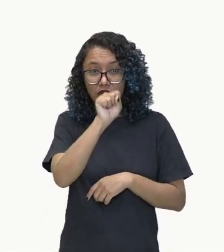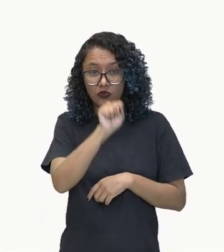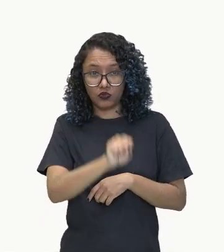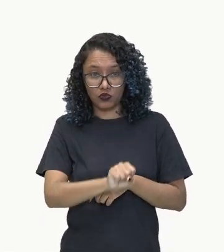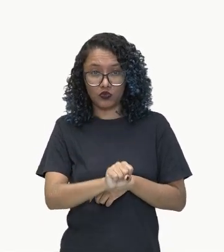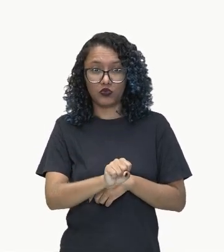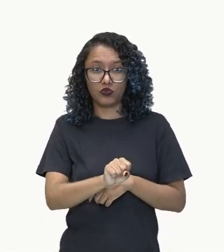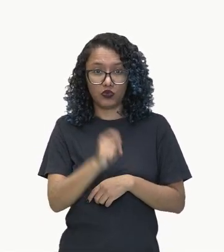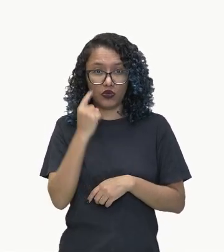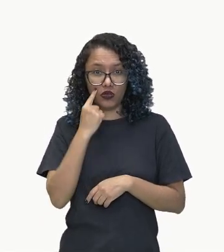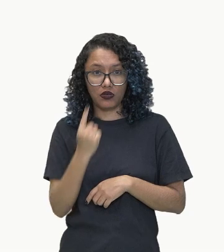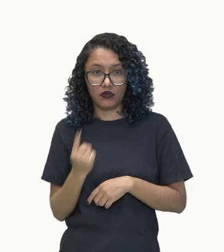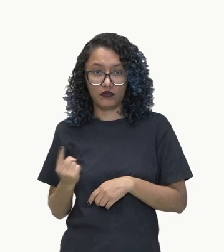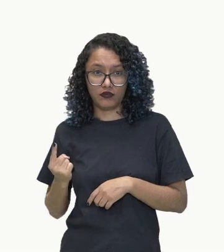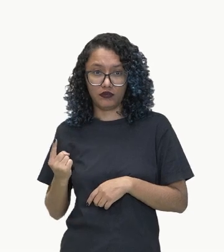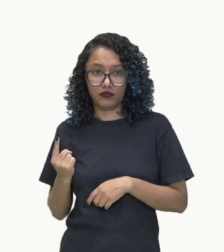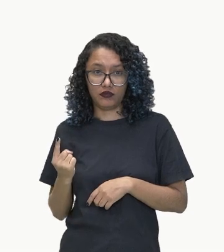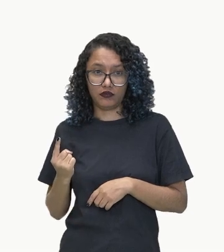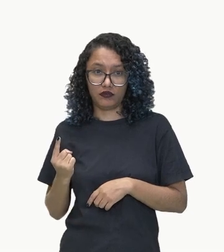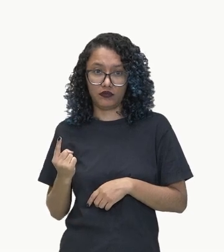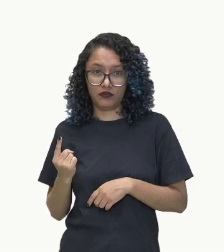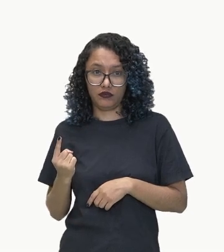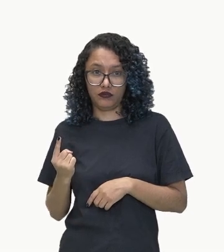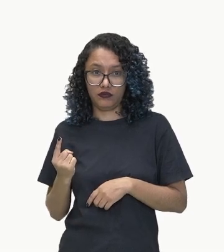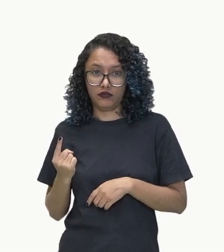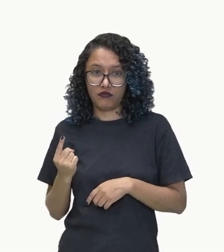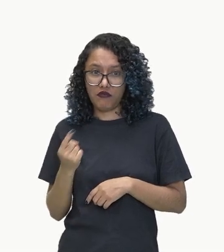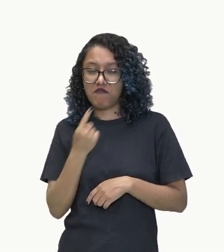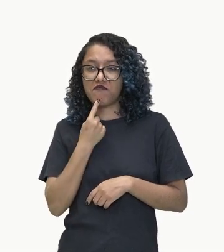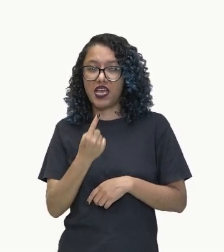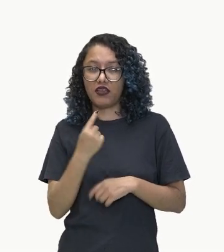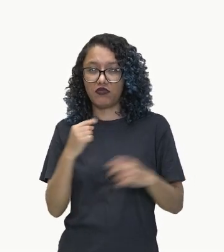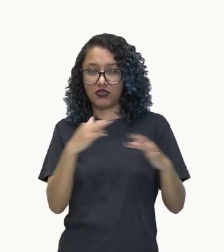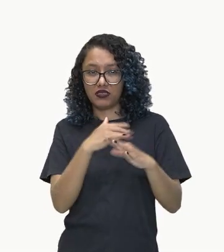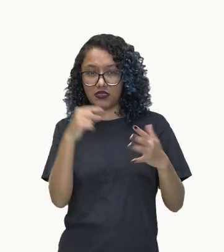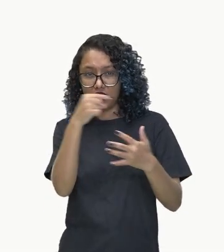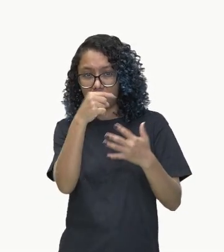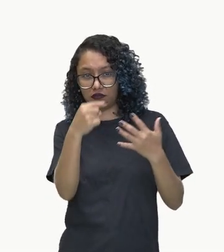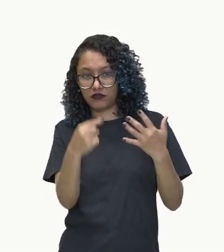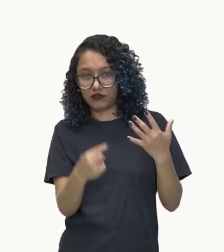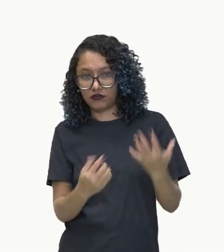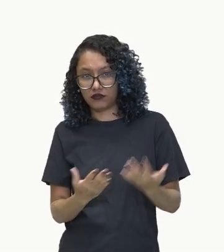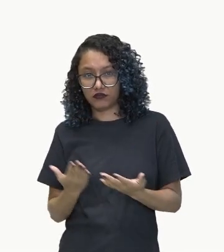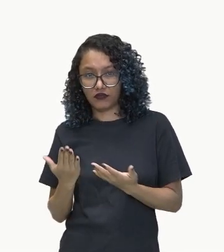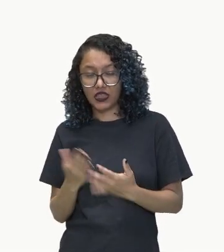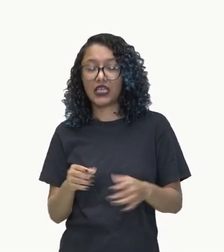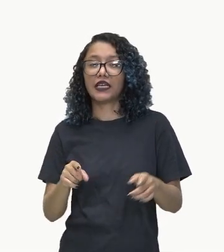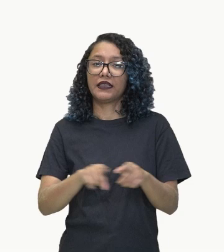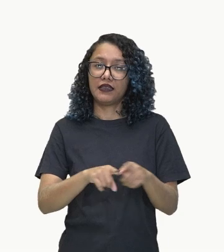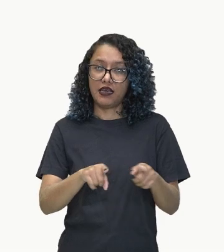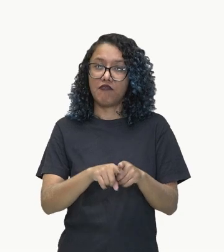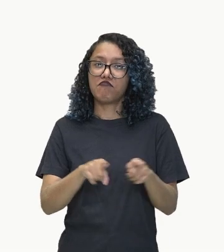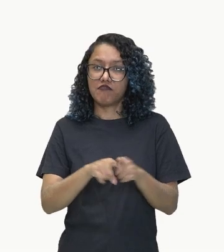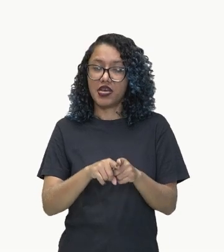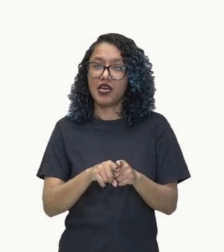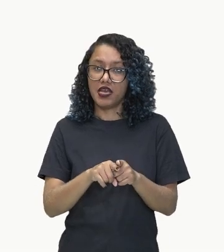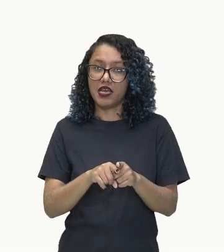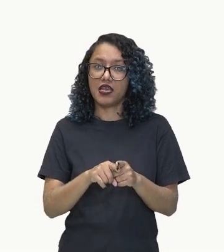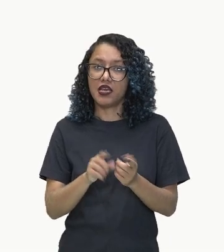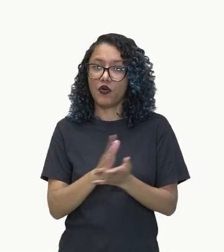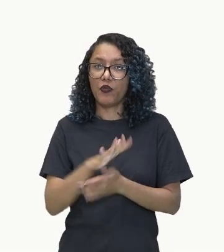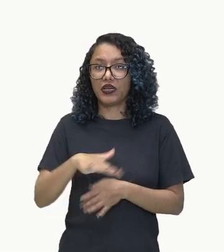em Winnipeg, Vancouver, Edmonton, Calgary, Regina, também são áreas em que vai haver uma